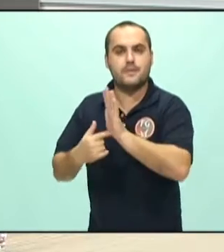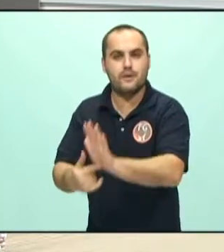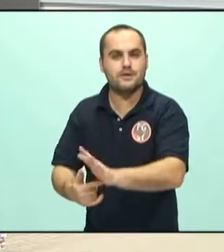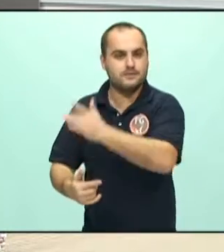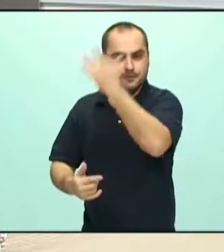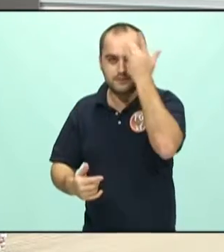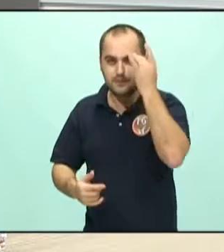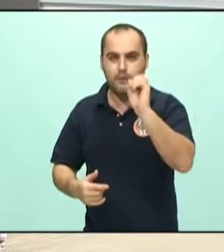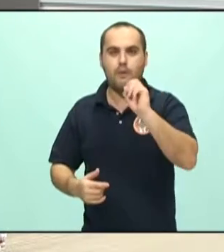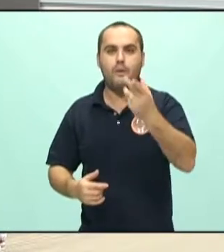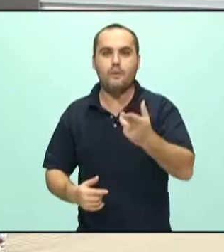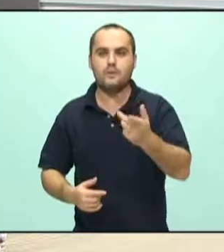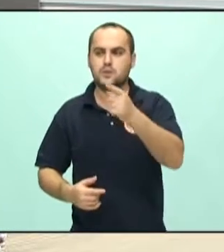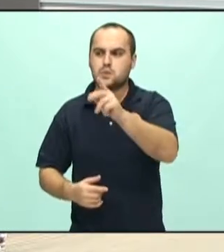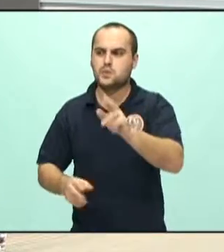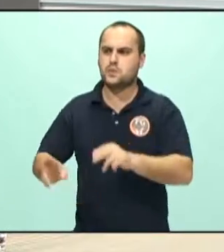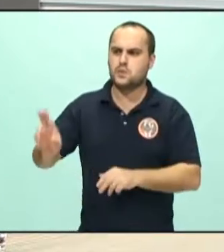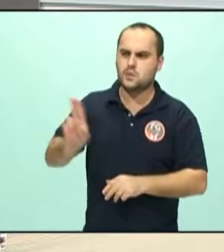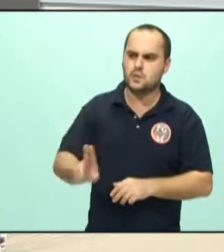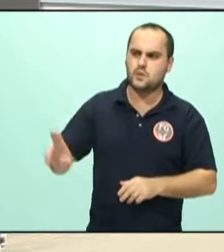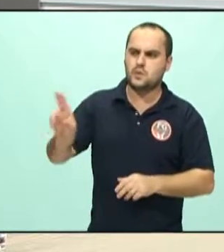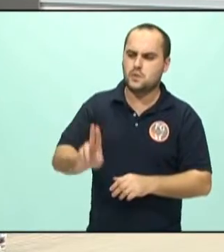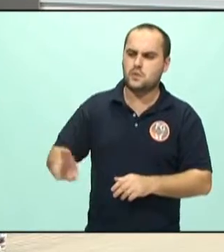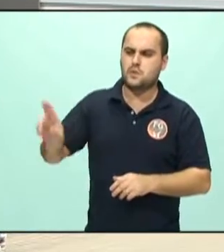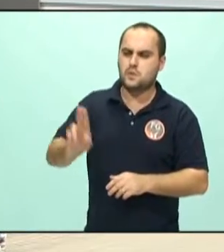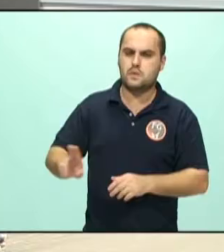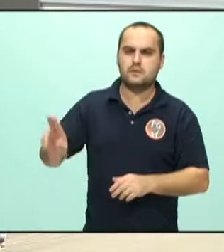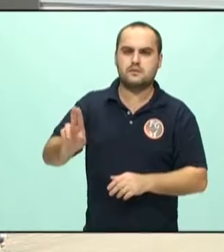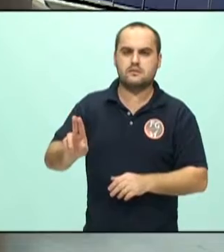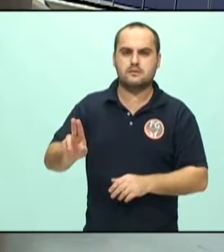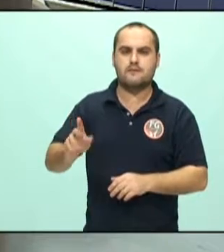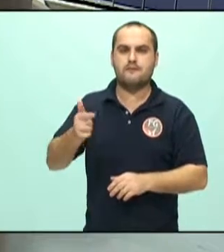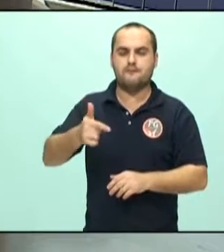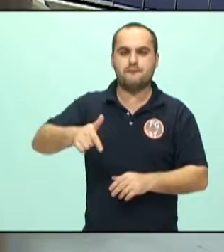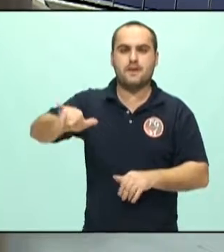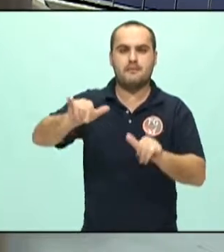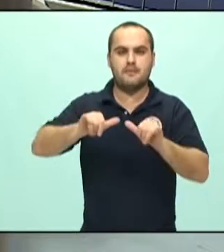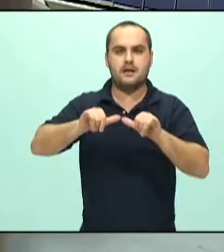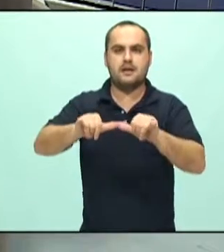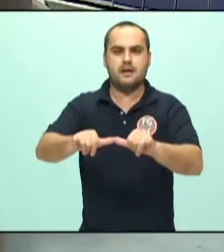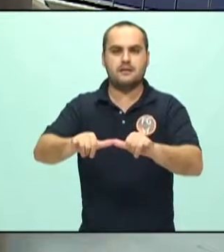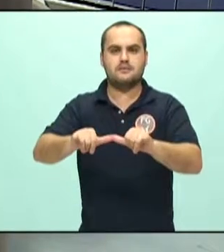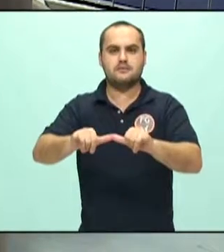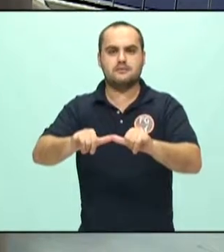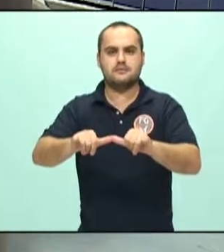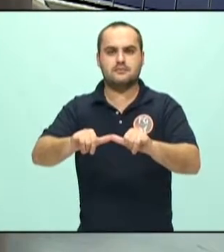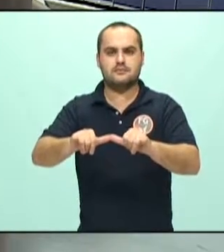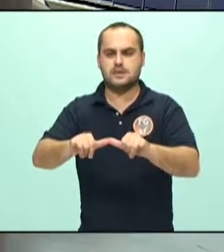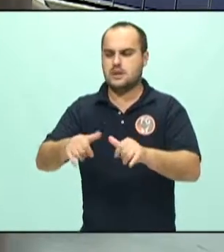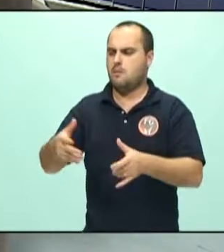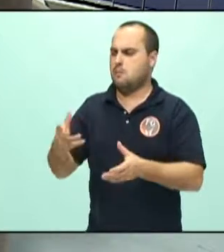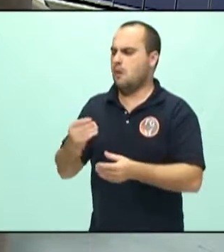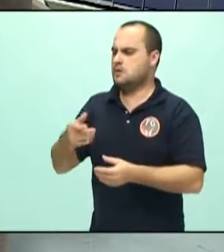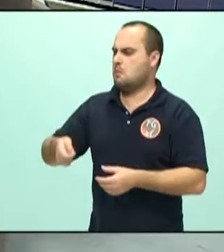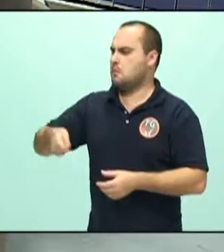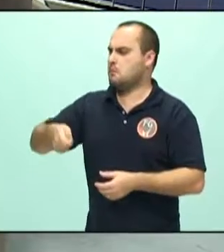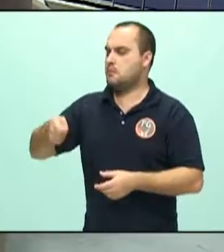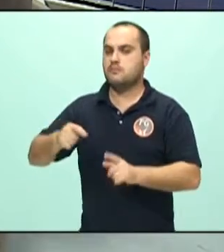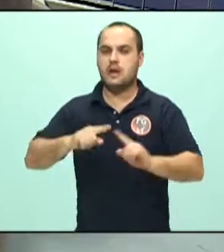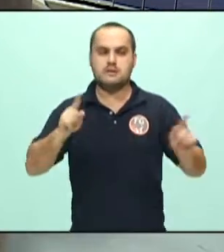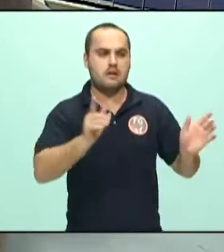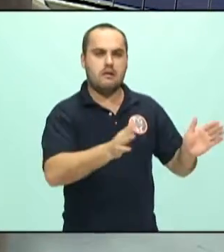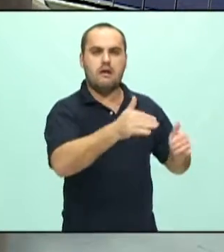na hora de consumir ou quando você vai no mercado e cheia de sacolas em vez de pegar uma caixa que é mais fácil né então é